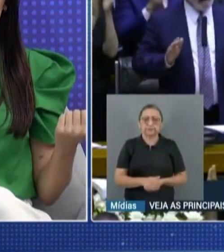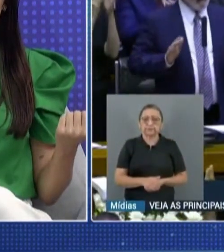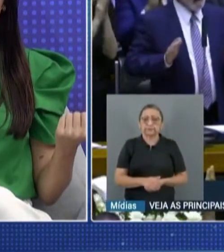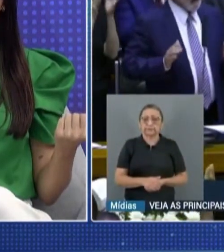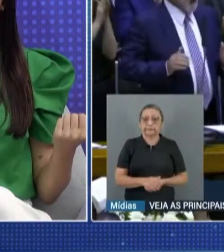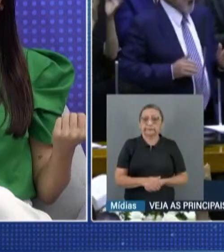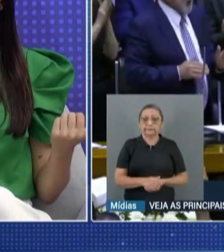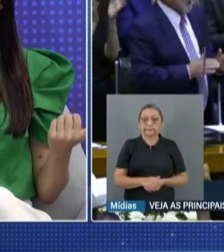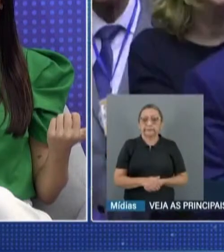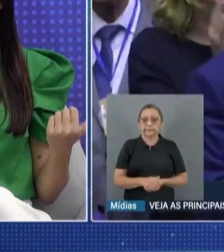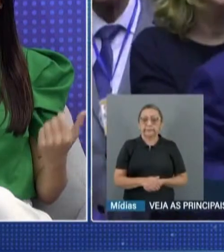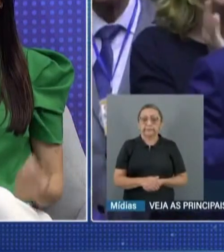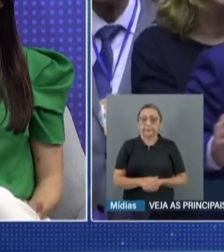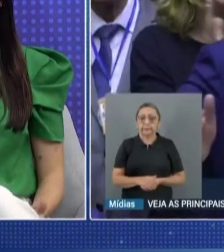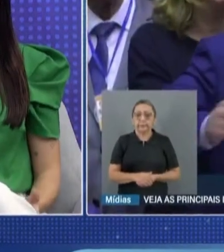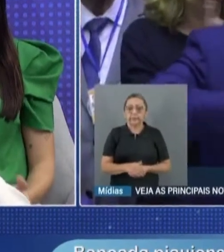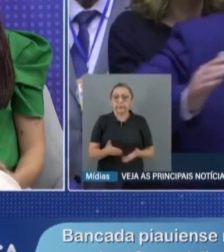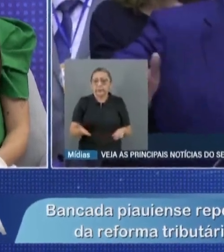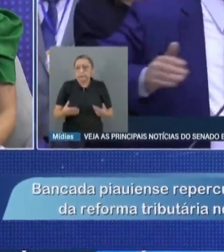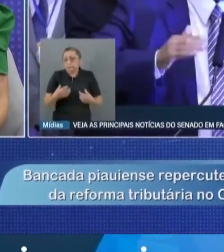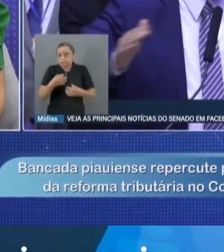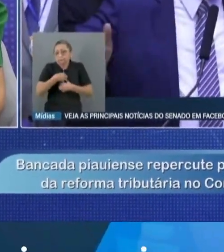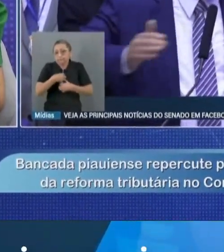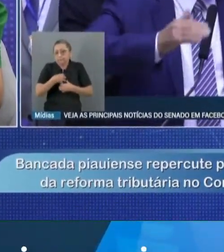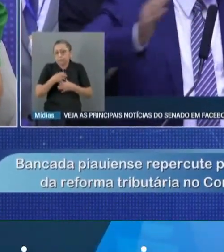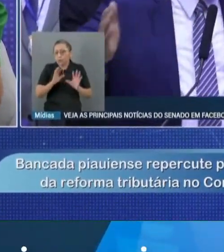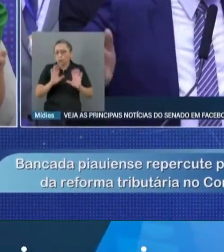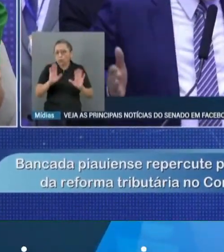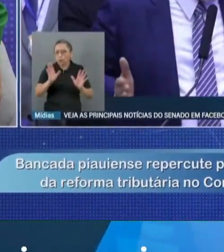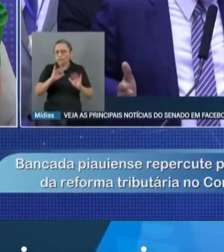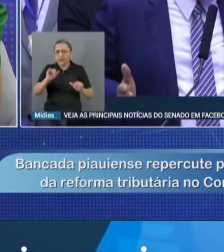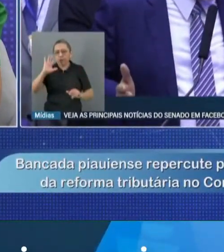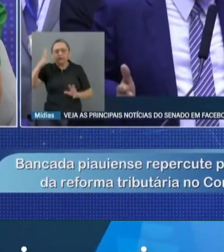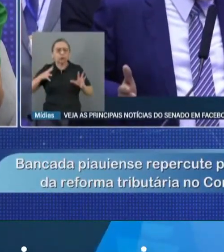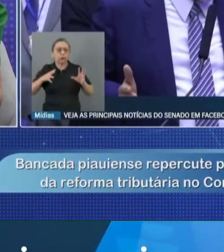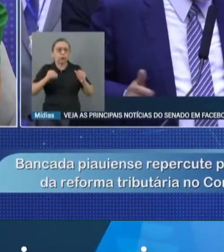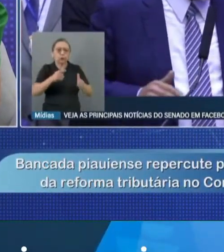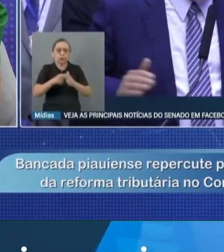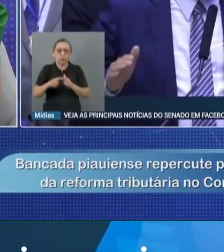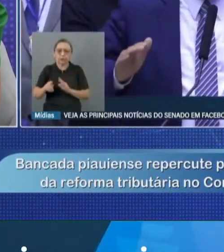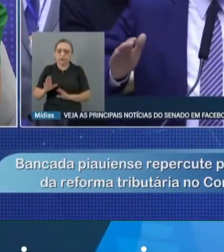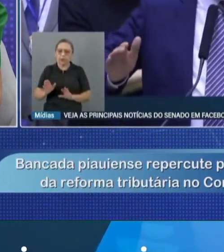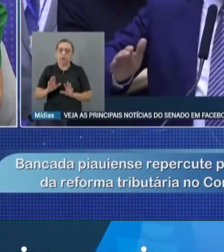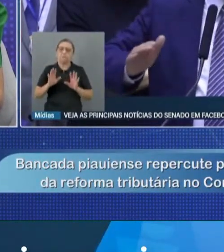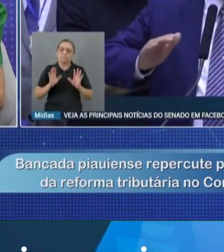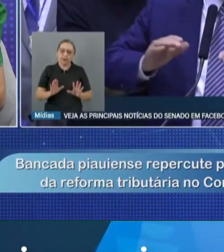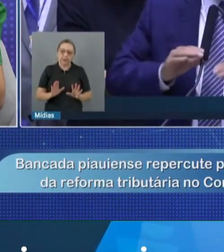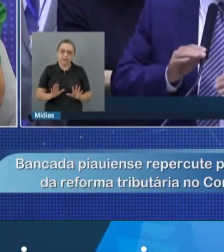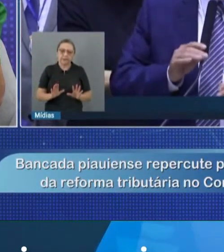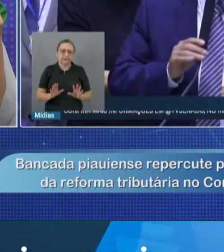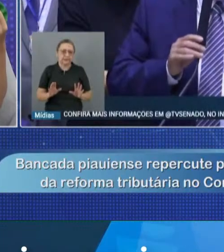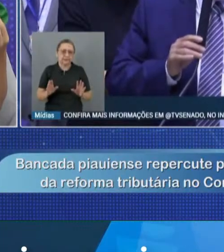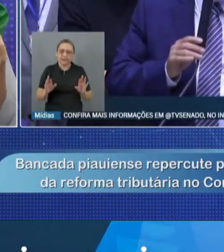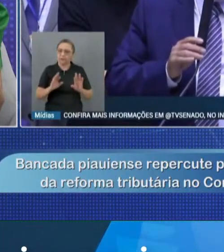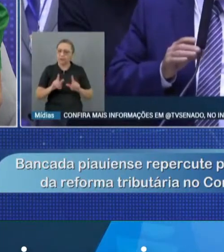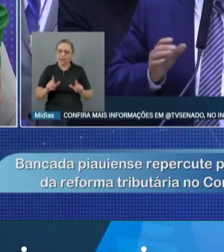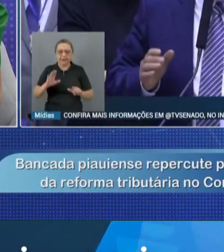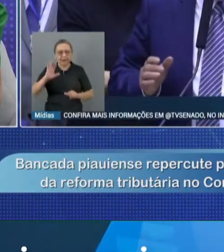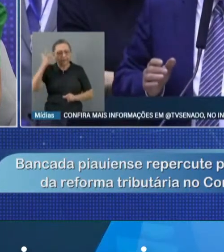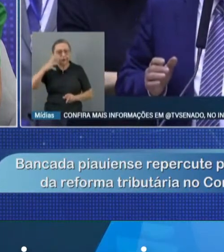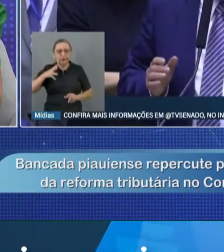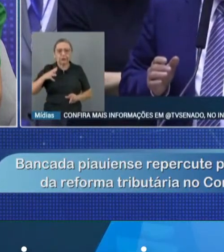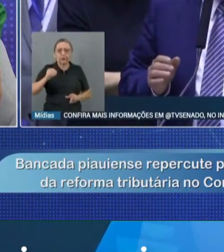aprofundados. Eu acredito, pegando também um pouco do gancho do que a Kátia falou, que essa mensagem do que é a